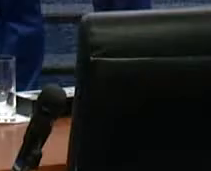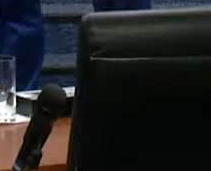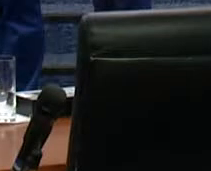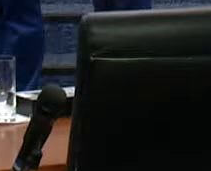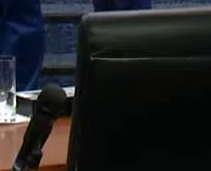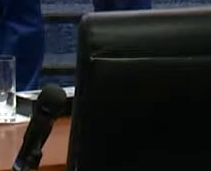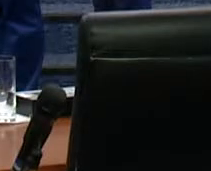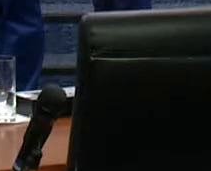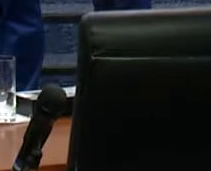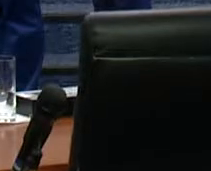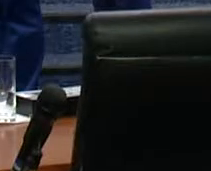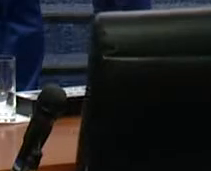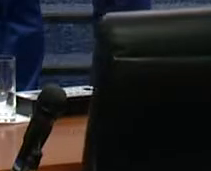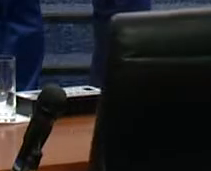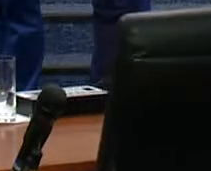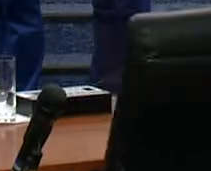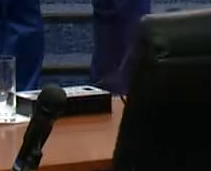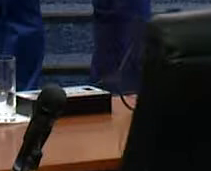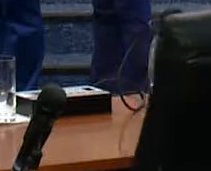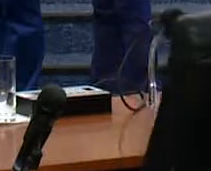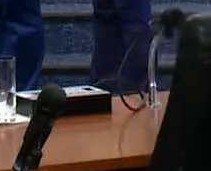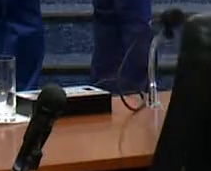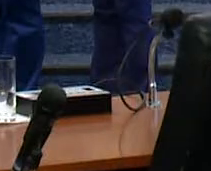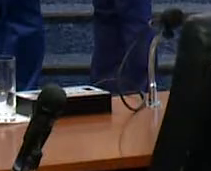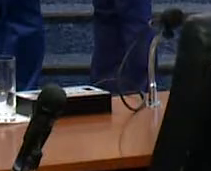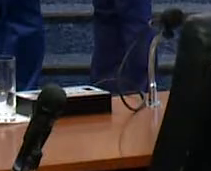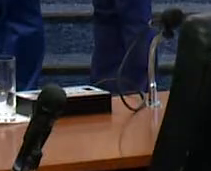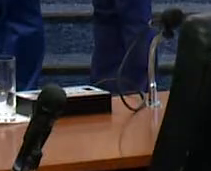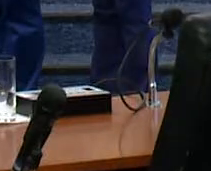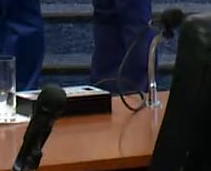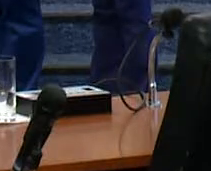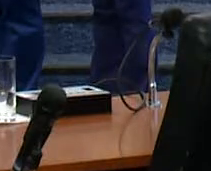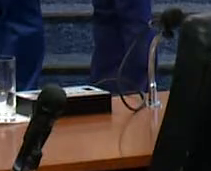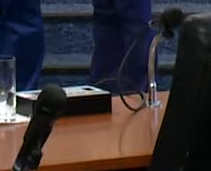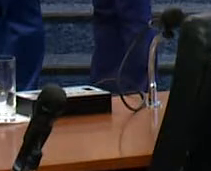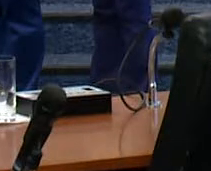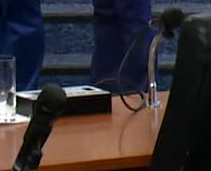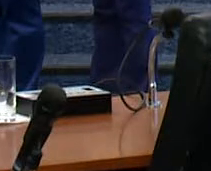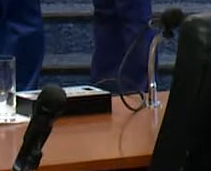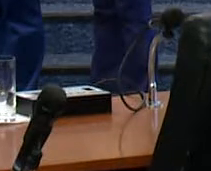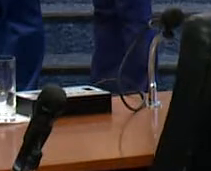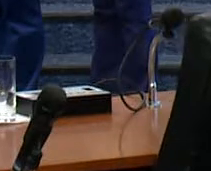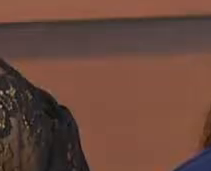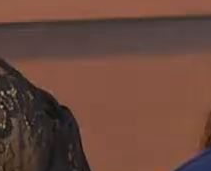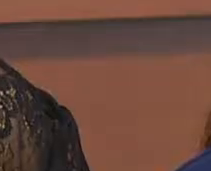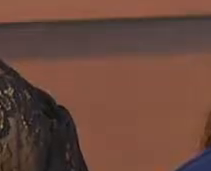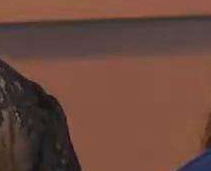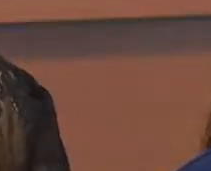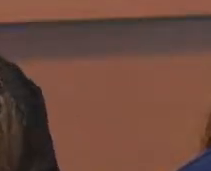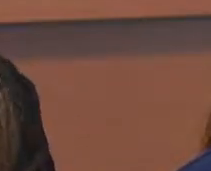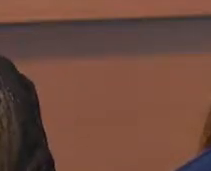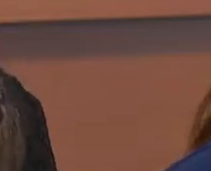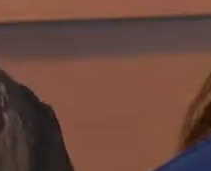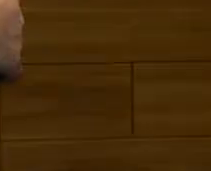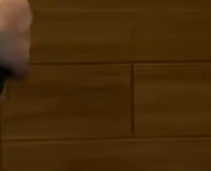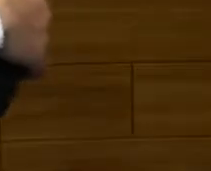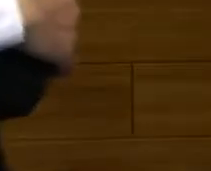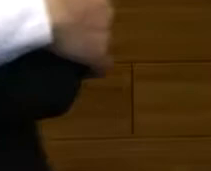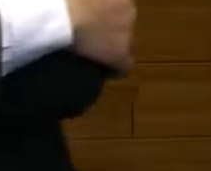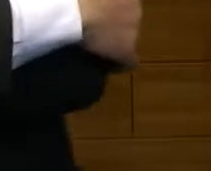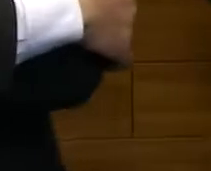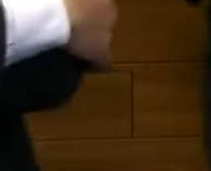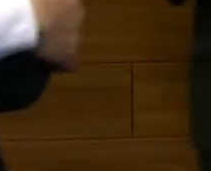Concede homenagem à professora do Núcleo da Educação Especial Integrar, Abilene Alves de Oliveira.